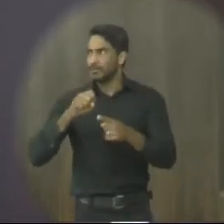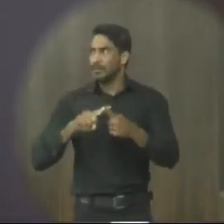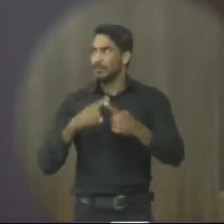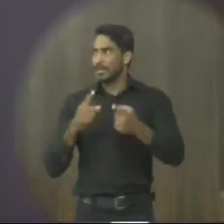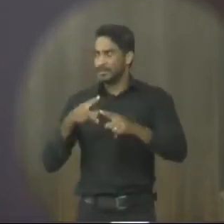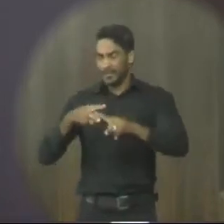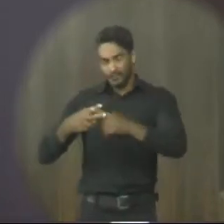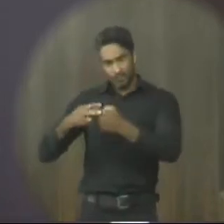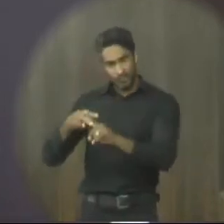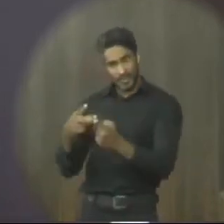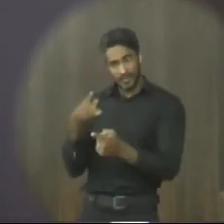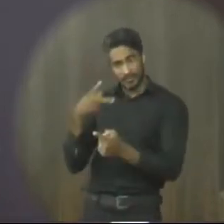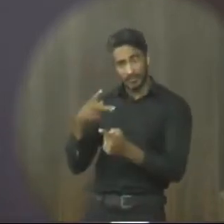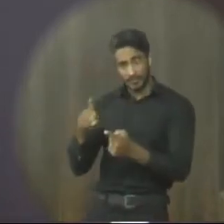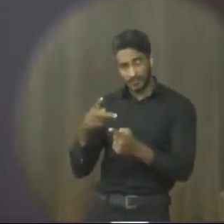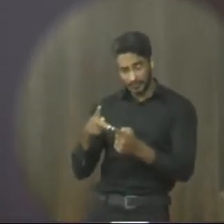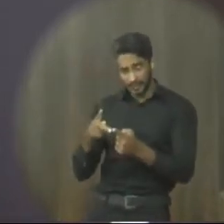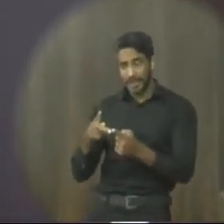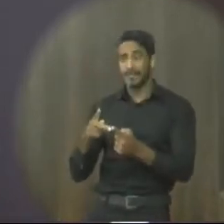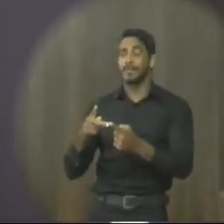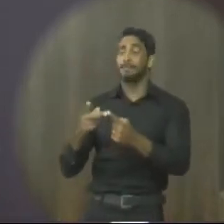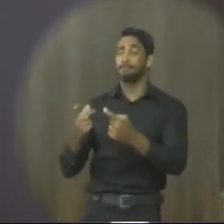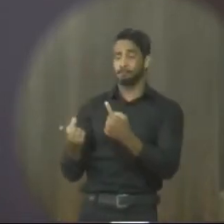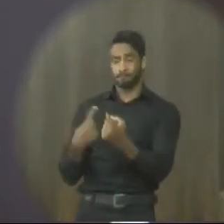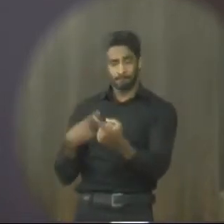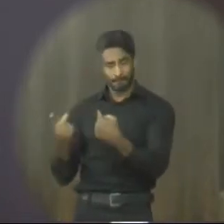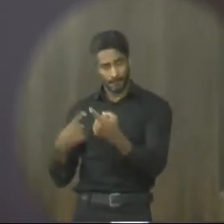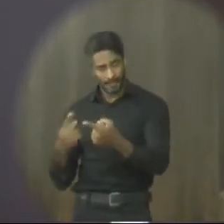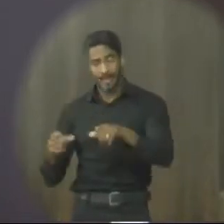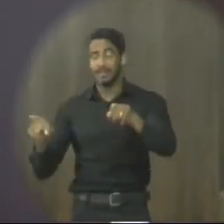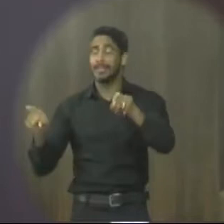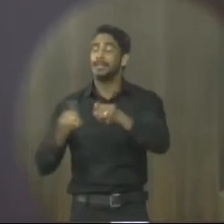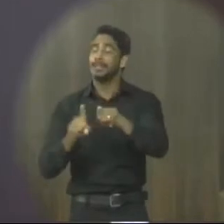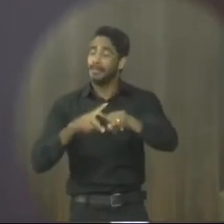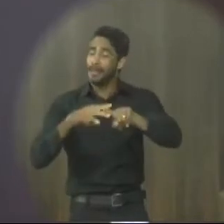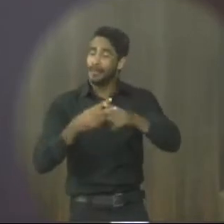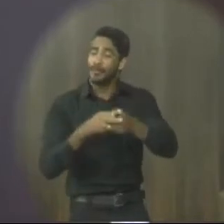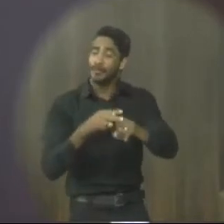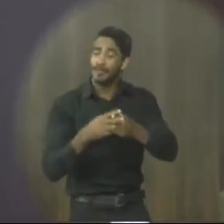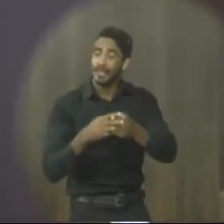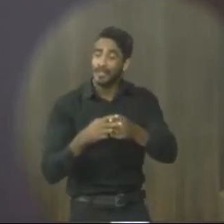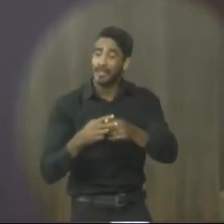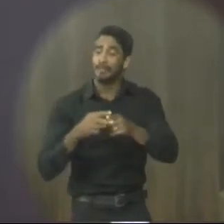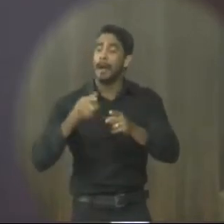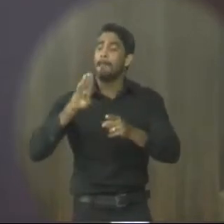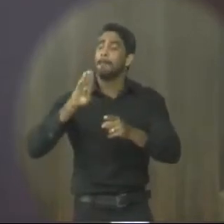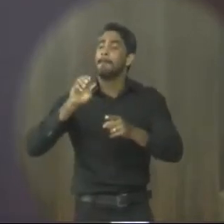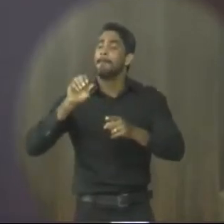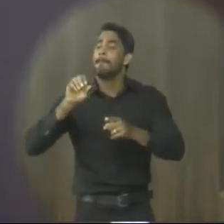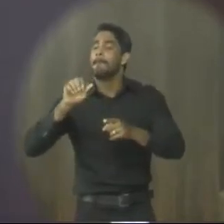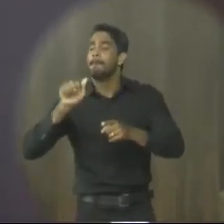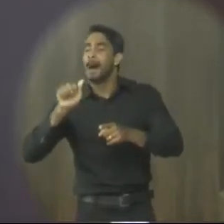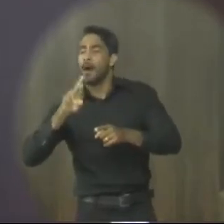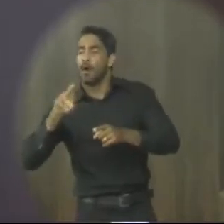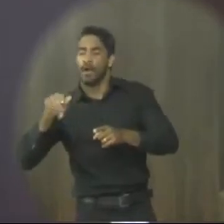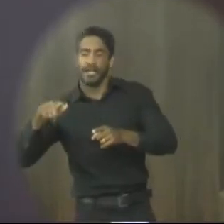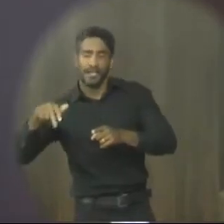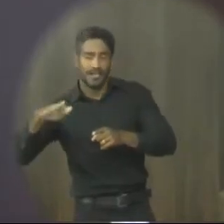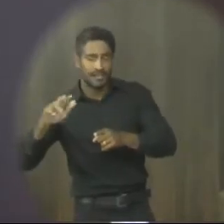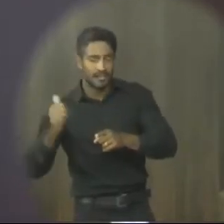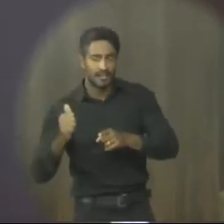fizemos a manutenção recente, finalizamos a manutenção, fizemos a manutenção na barroquinha, está finalizando a